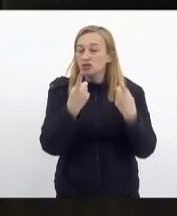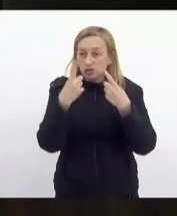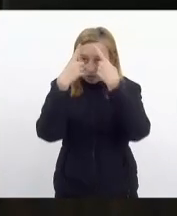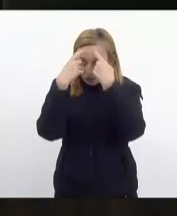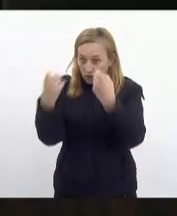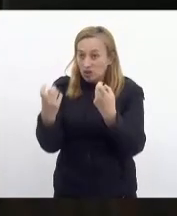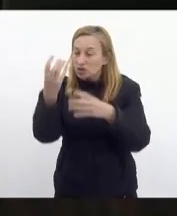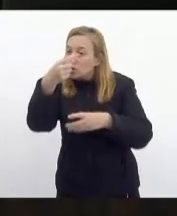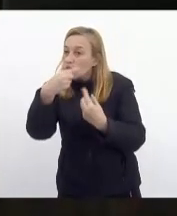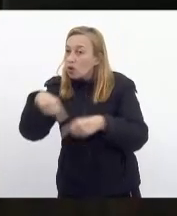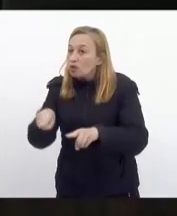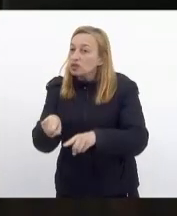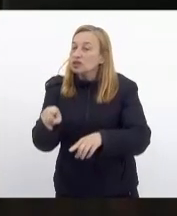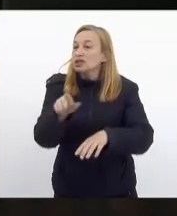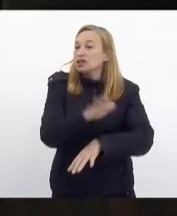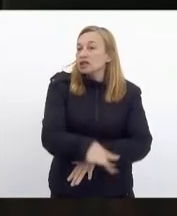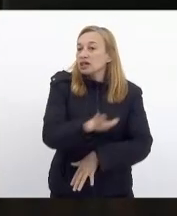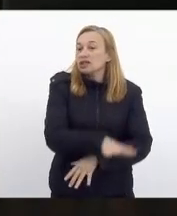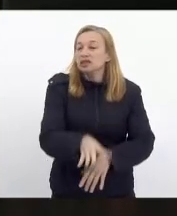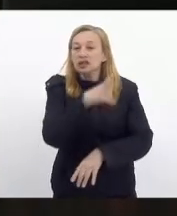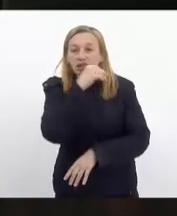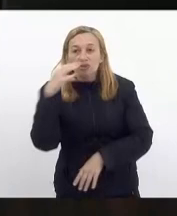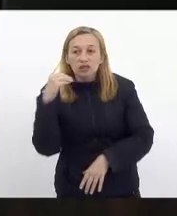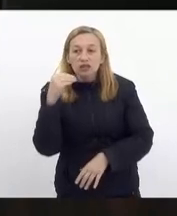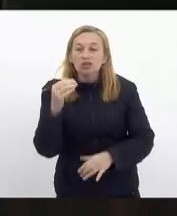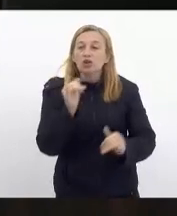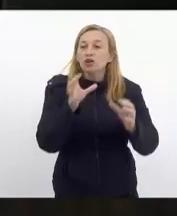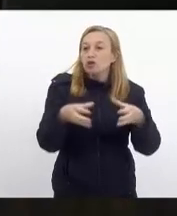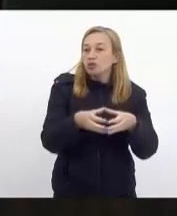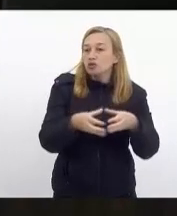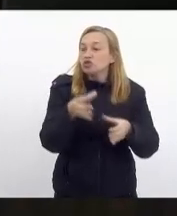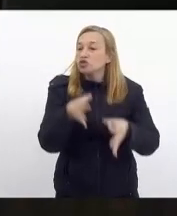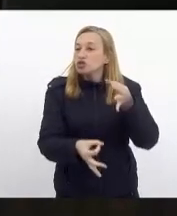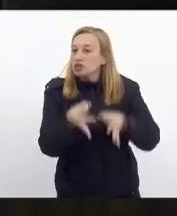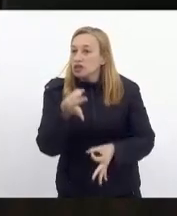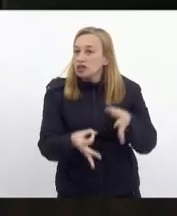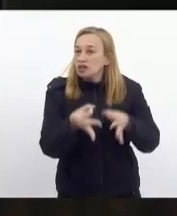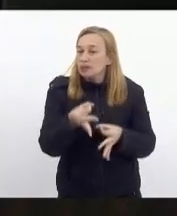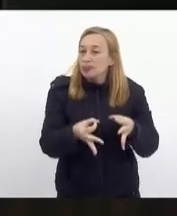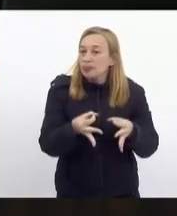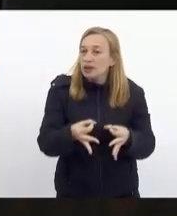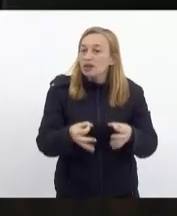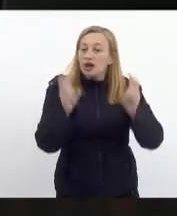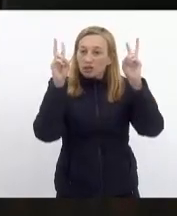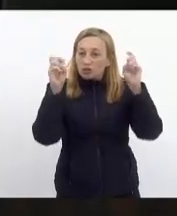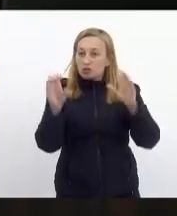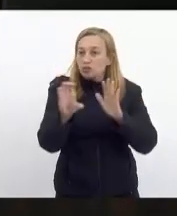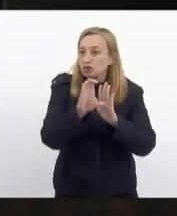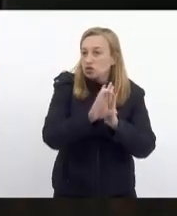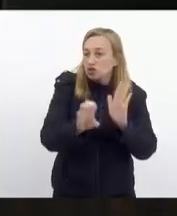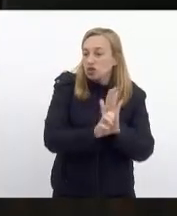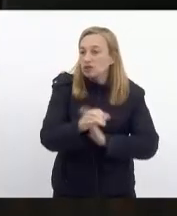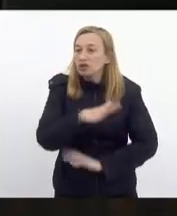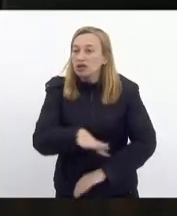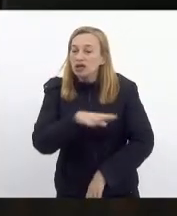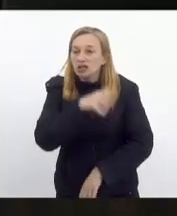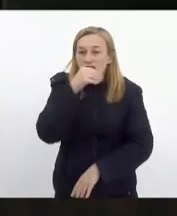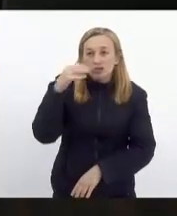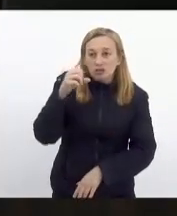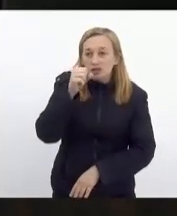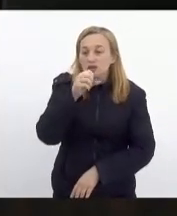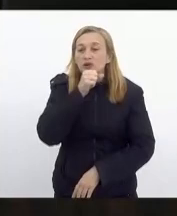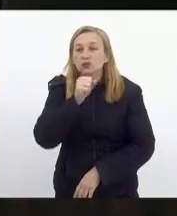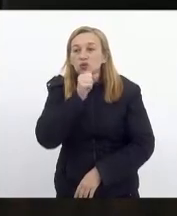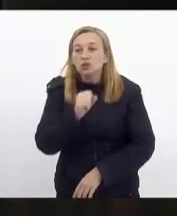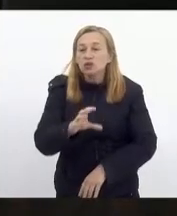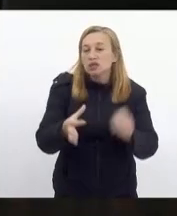criança e adolescente. Pendentes de pareceres das comissões de Constituição e Justiça, de assuntos da criança adolescente e do idoso, de